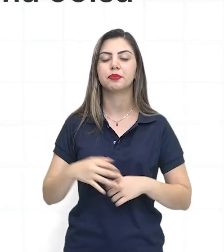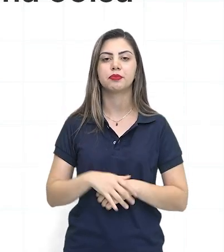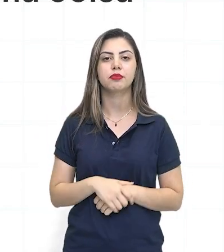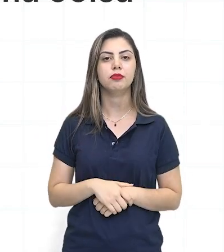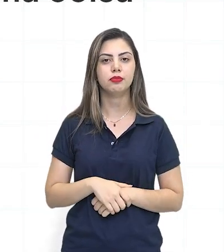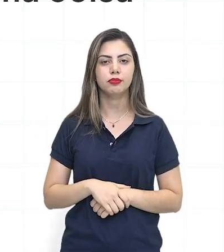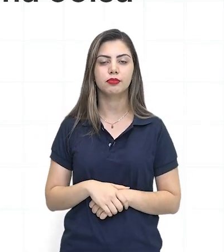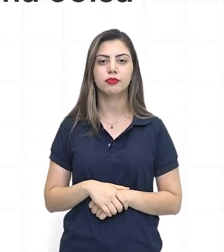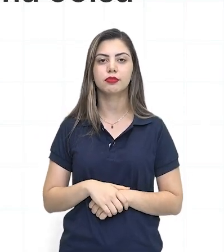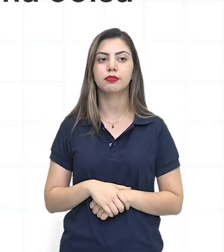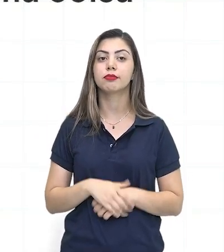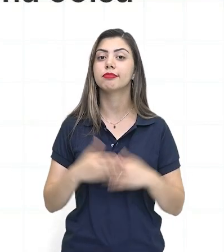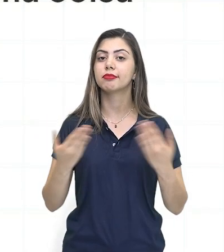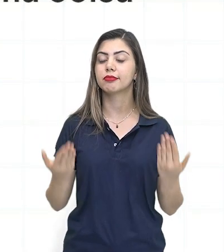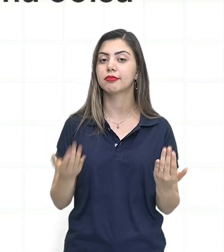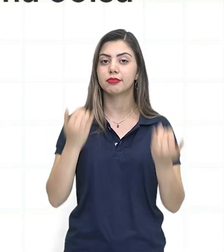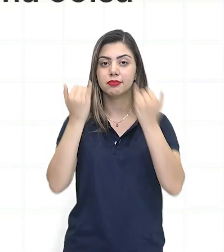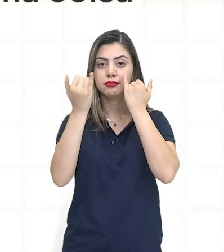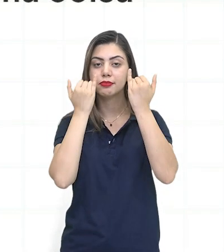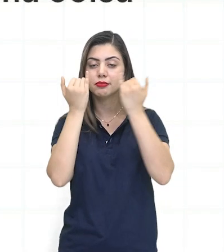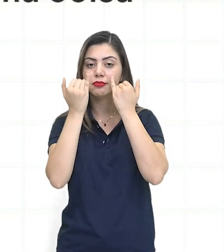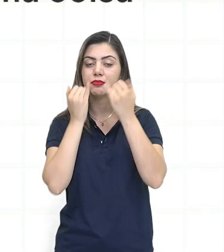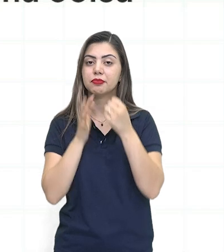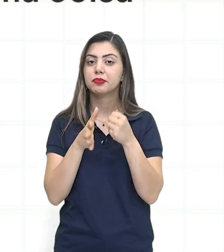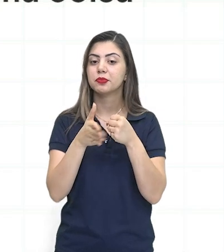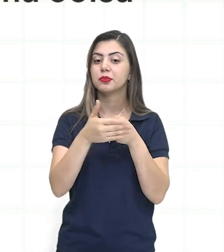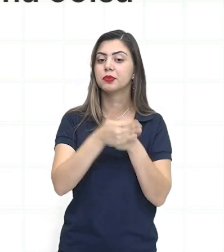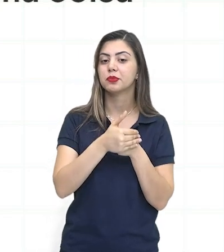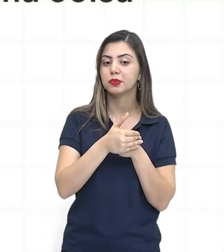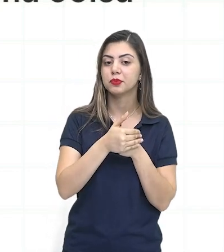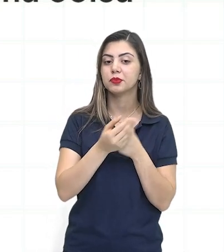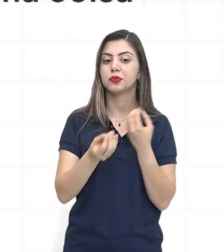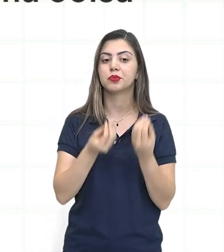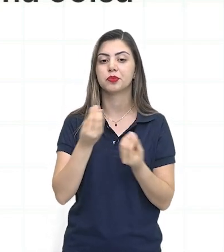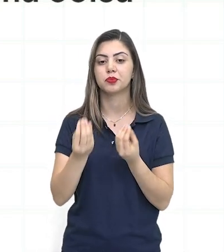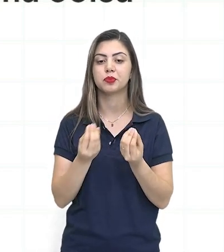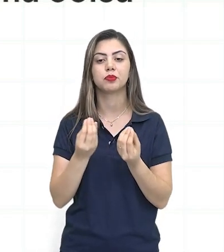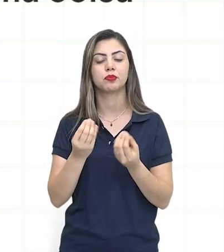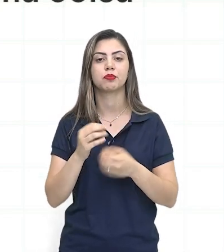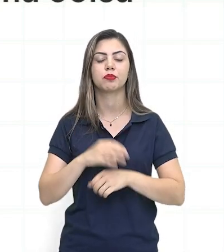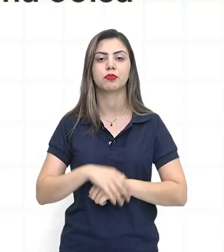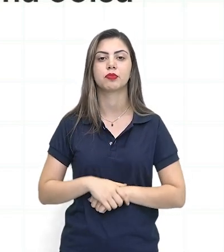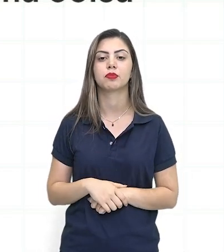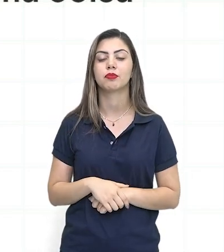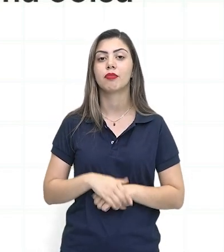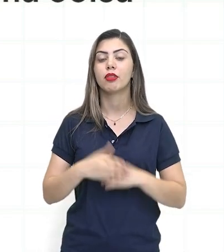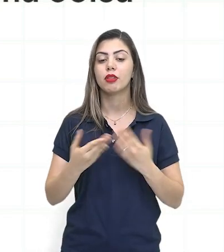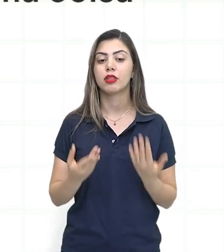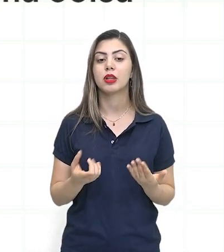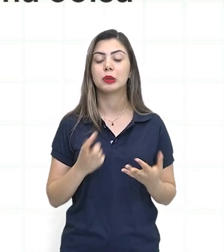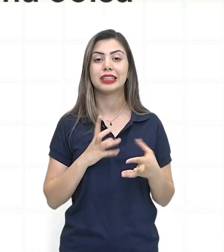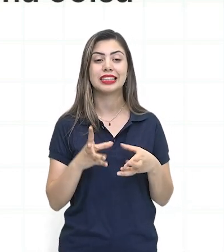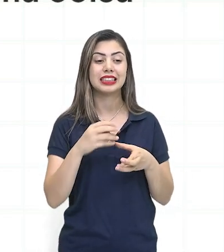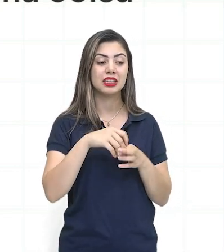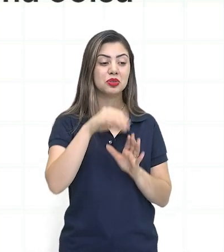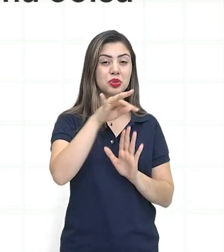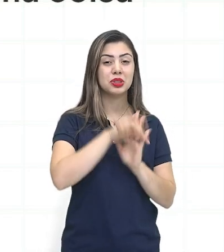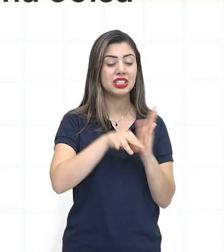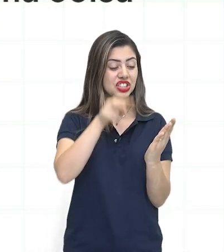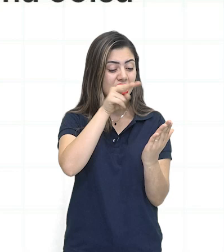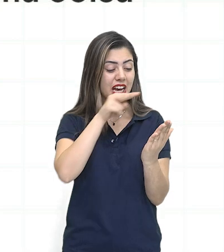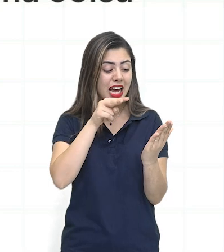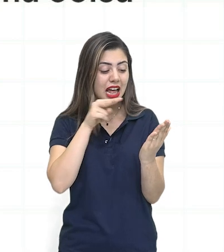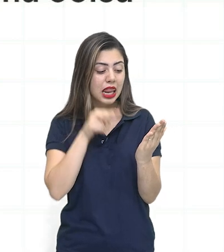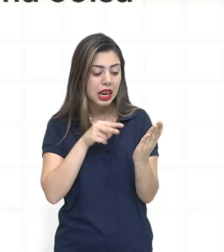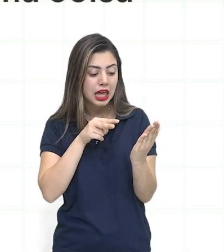As informações implícitas, certo? Elas não estão claramente